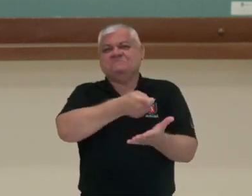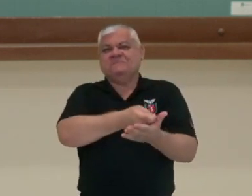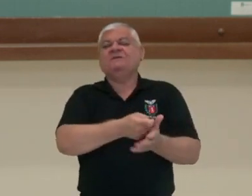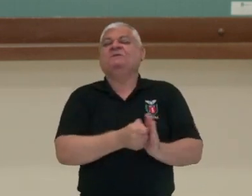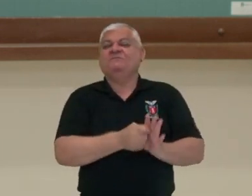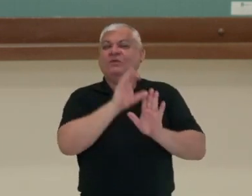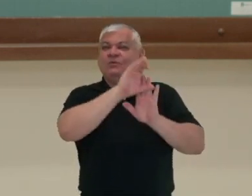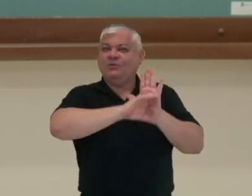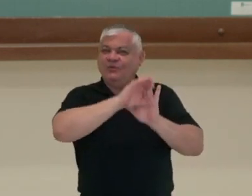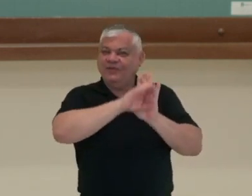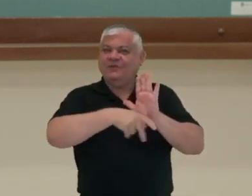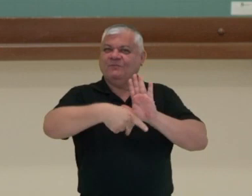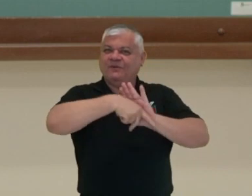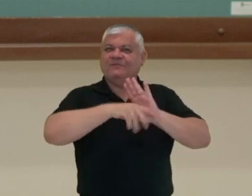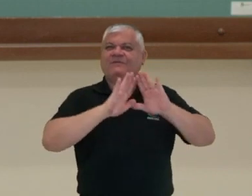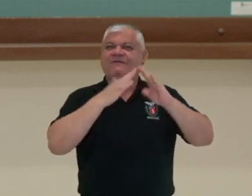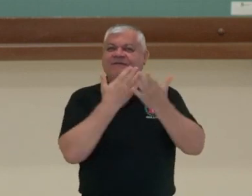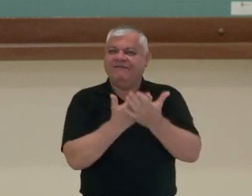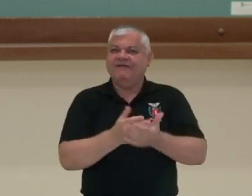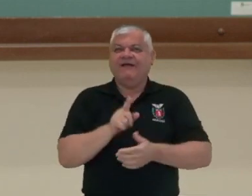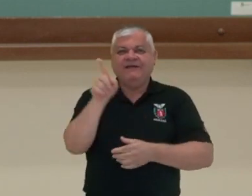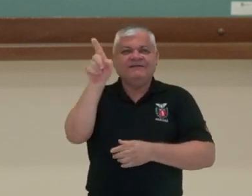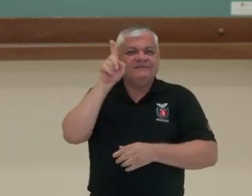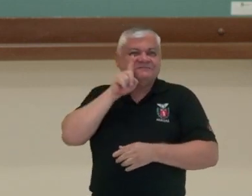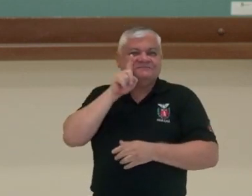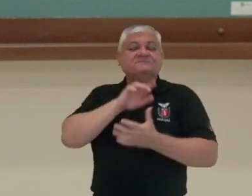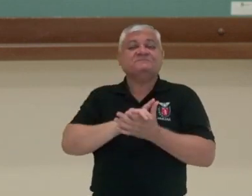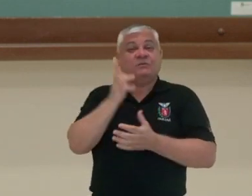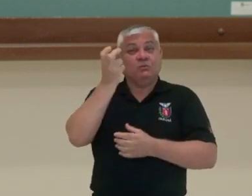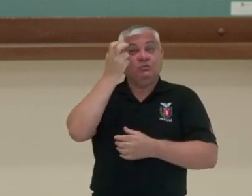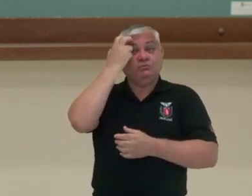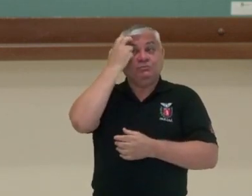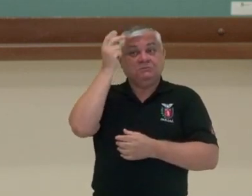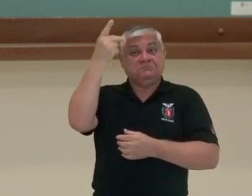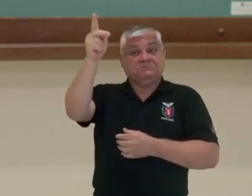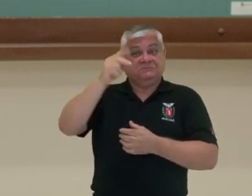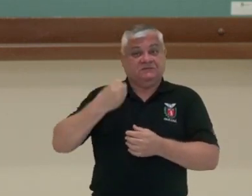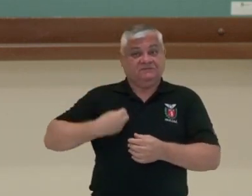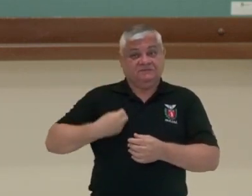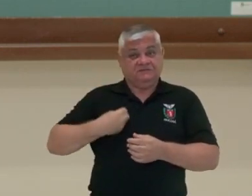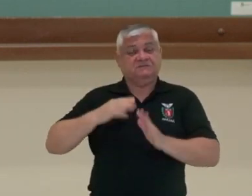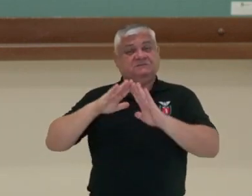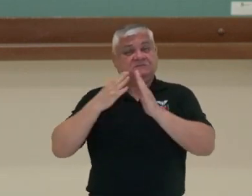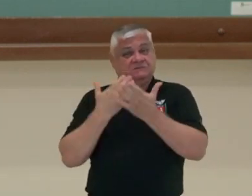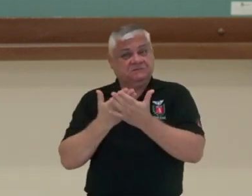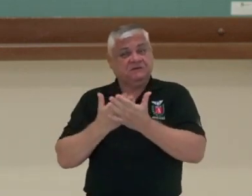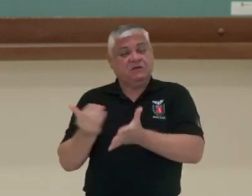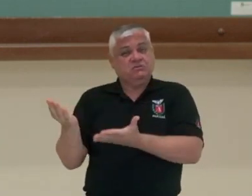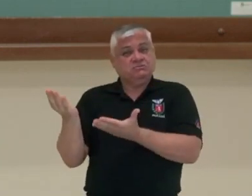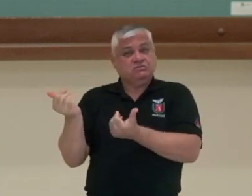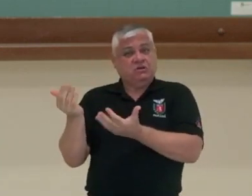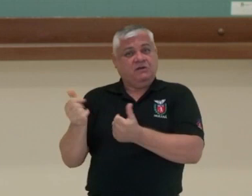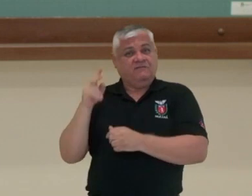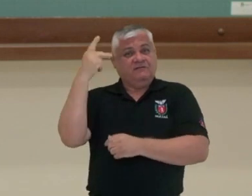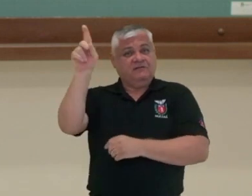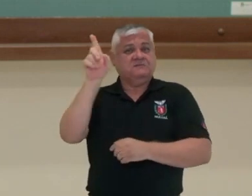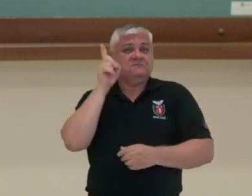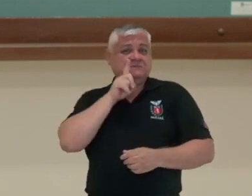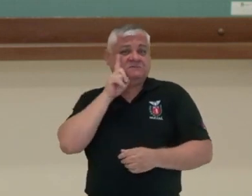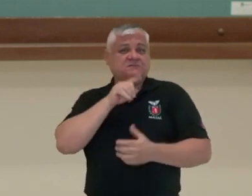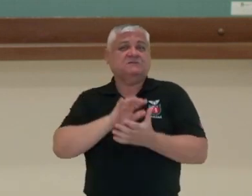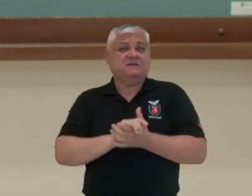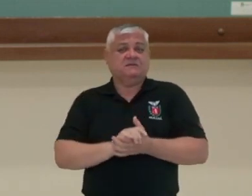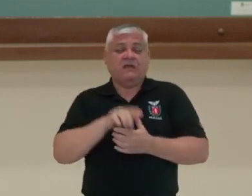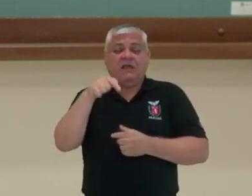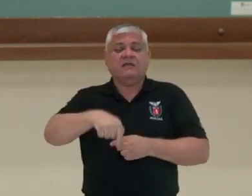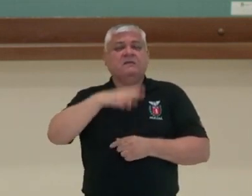uma importância cultural na vida escolar, né, dos jovens nos Estados Unidos, muito mais do que aqui